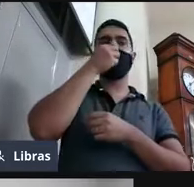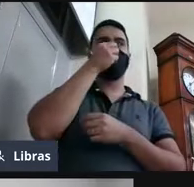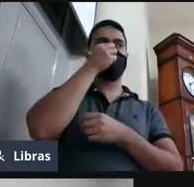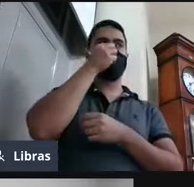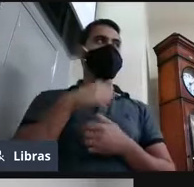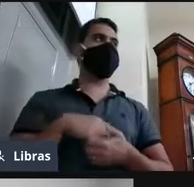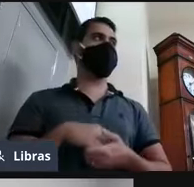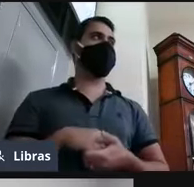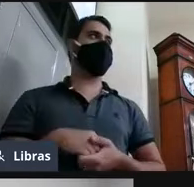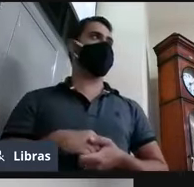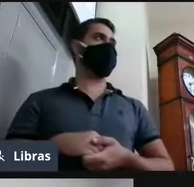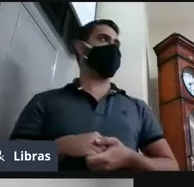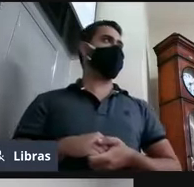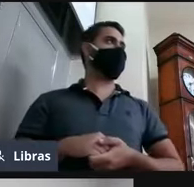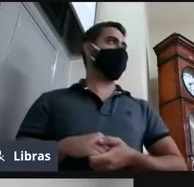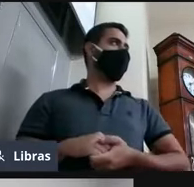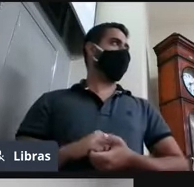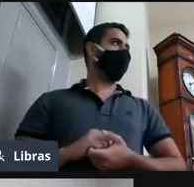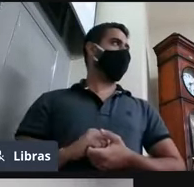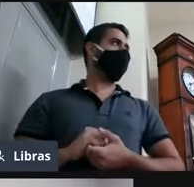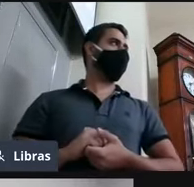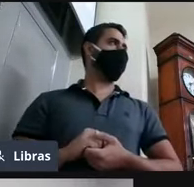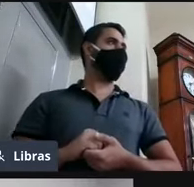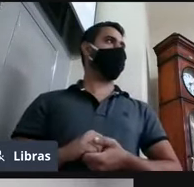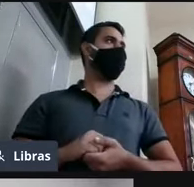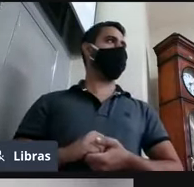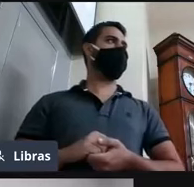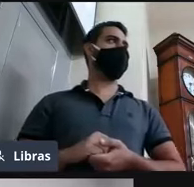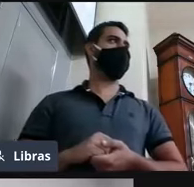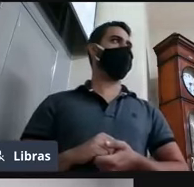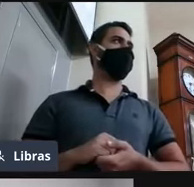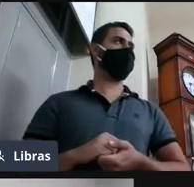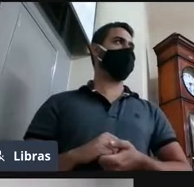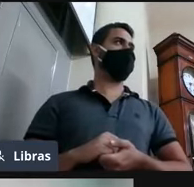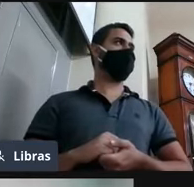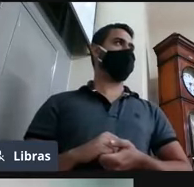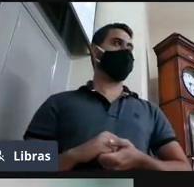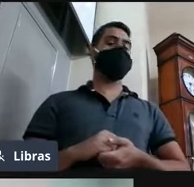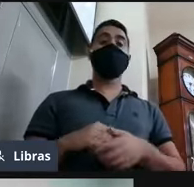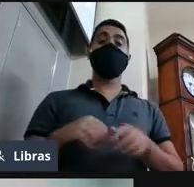trabalho, enfim, do vereador professor Rafael, e